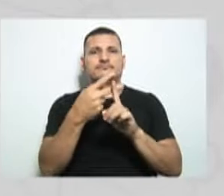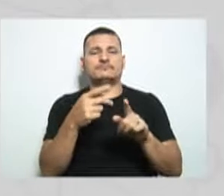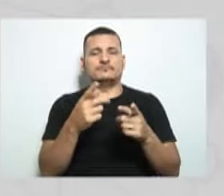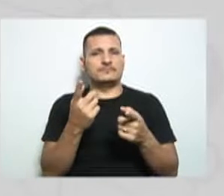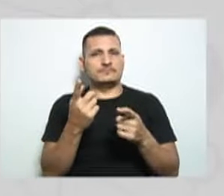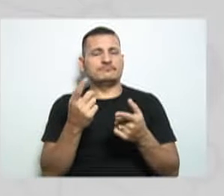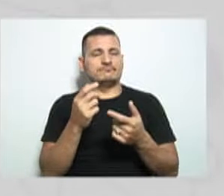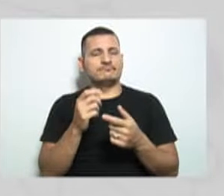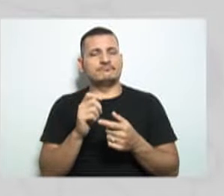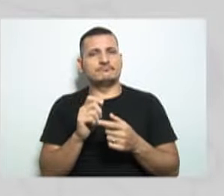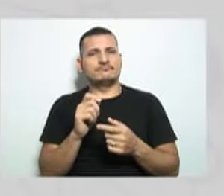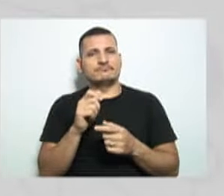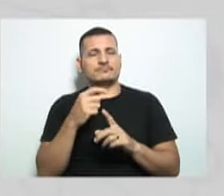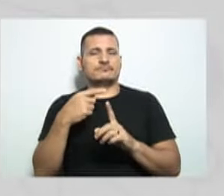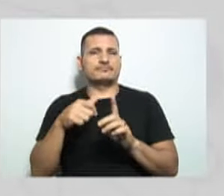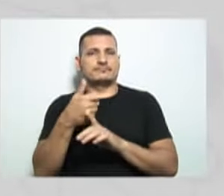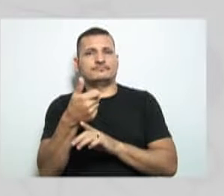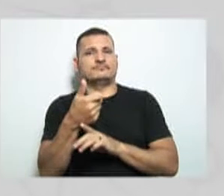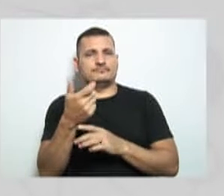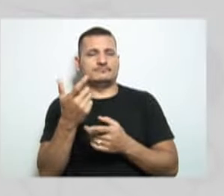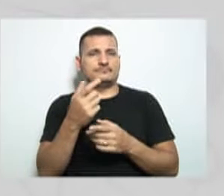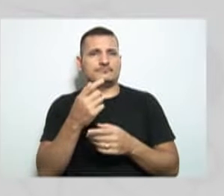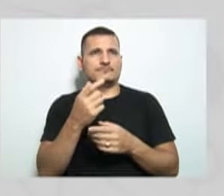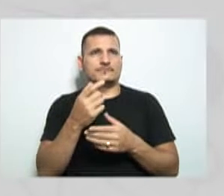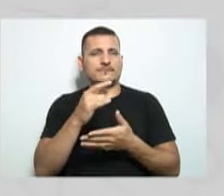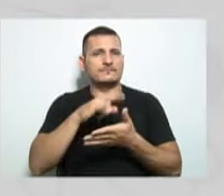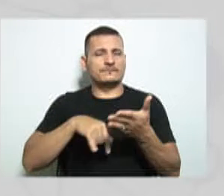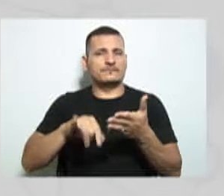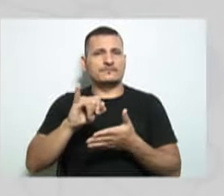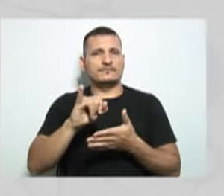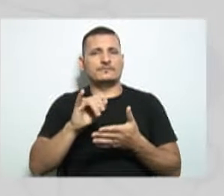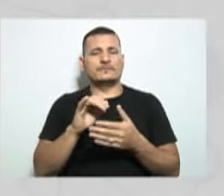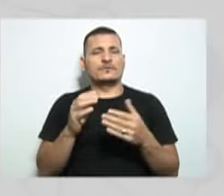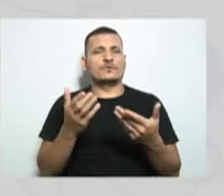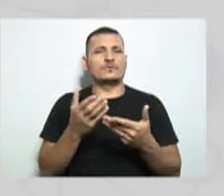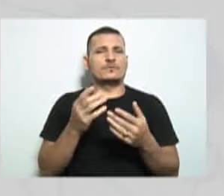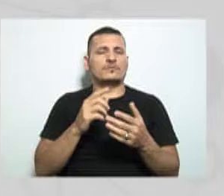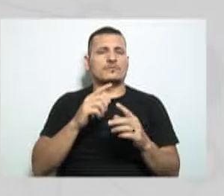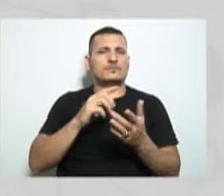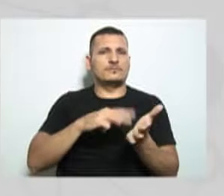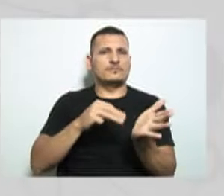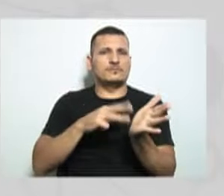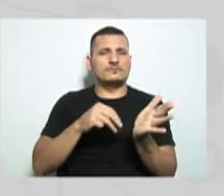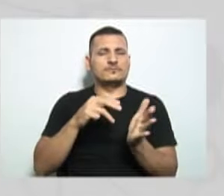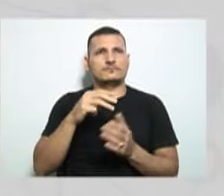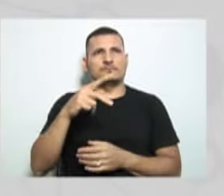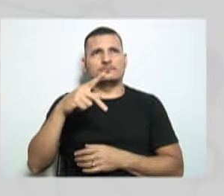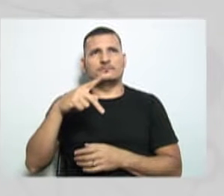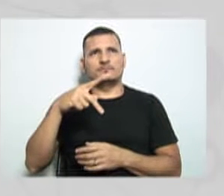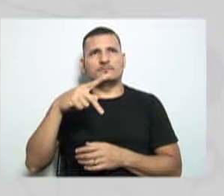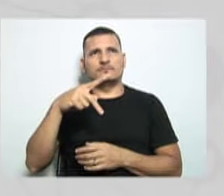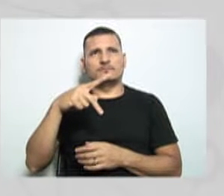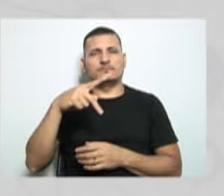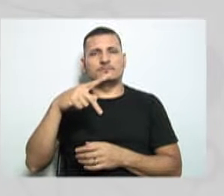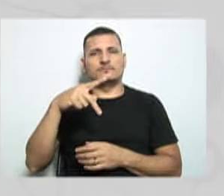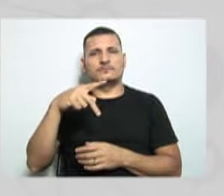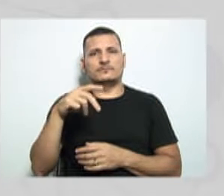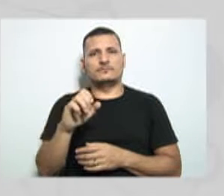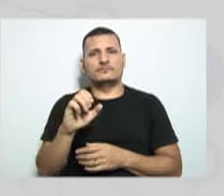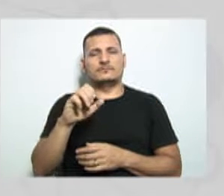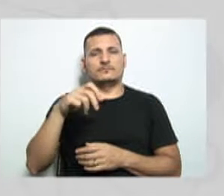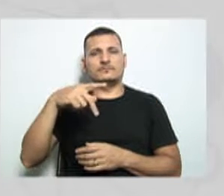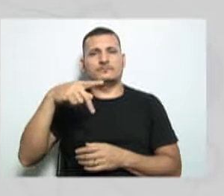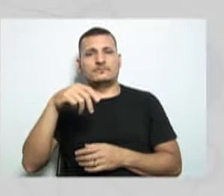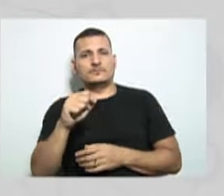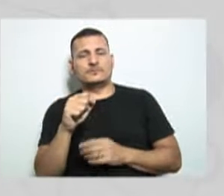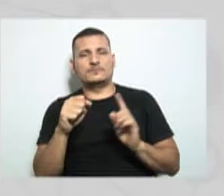inventário permanente. Agora, vamos conhecer cada um. Método PEPSI. Primeiro ao entrar, primeiro ao sair. Ele trabalha com